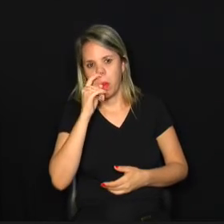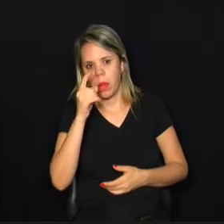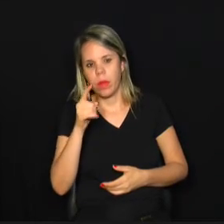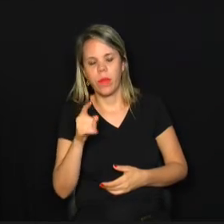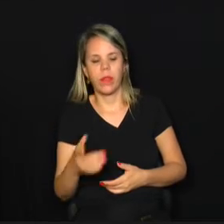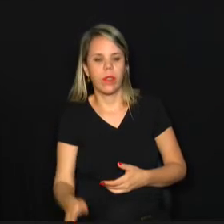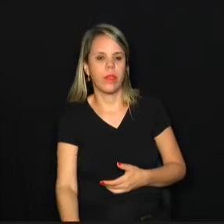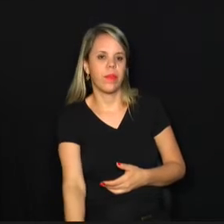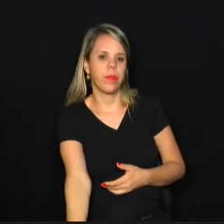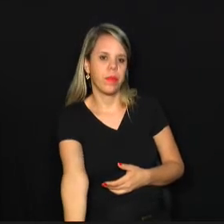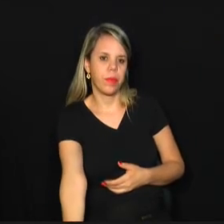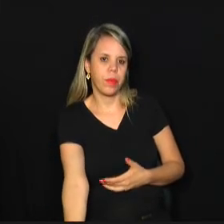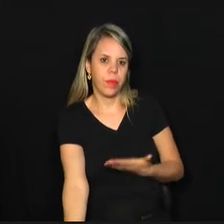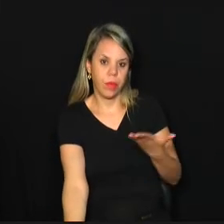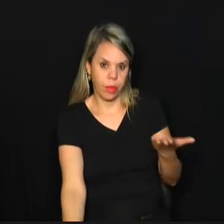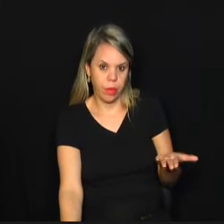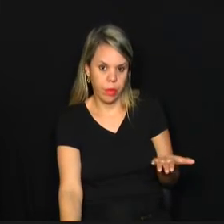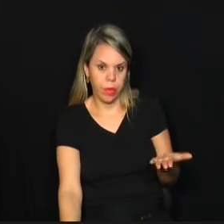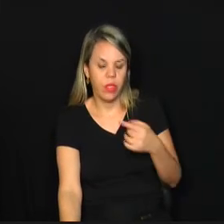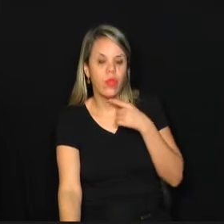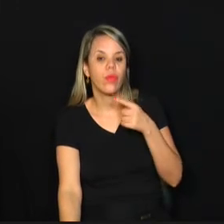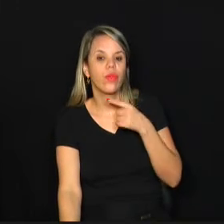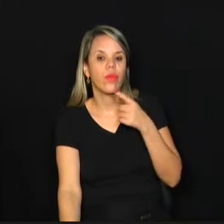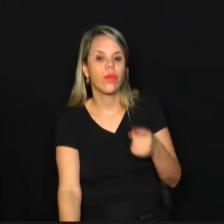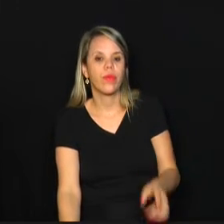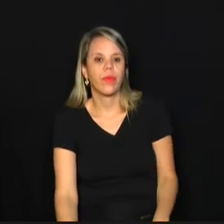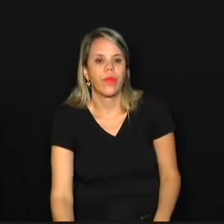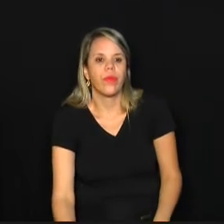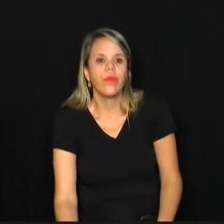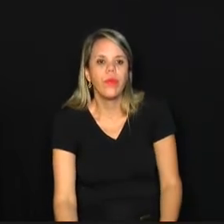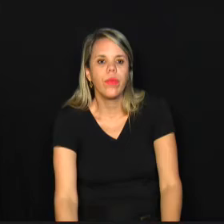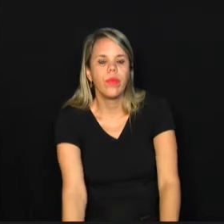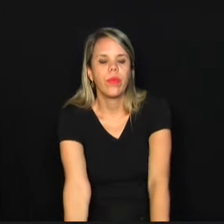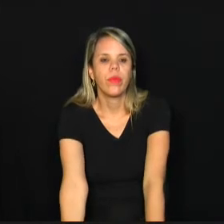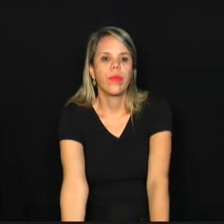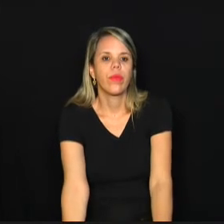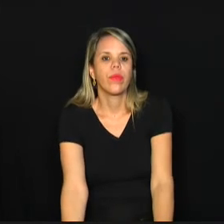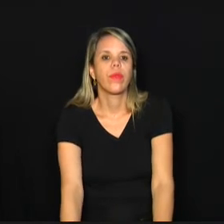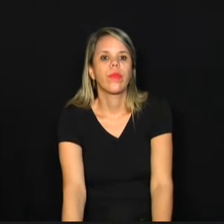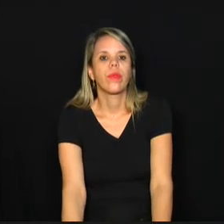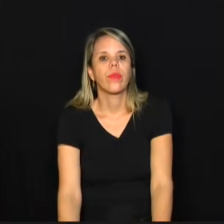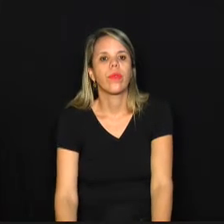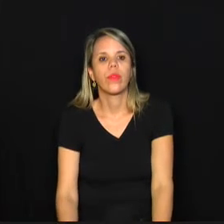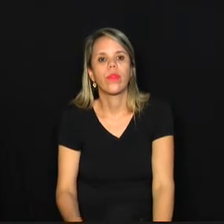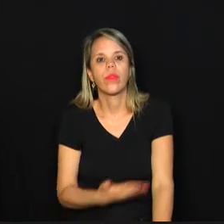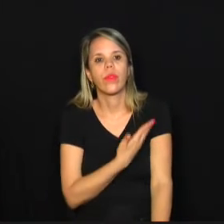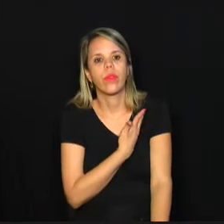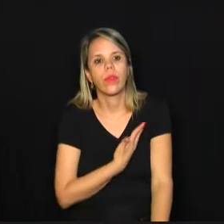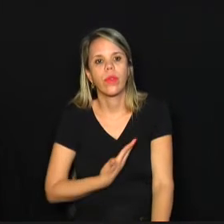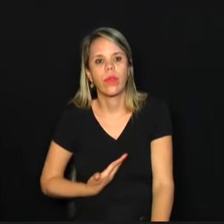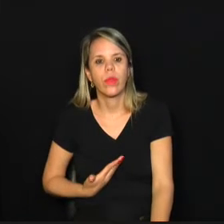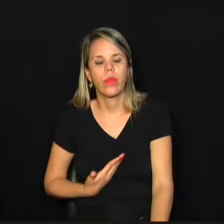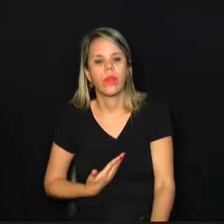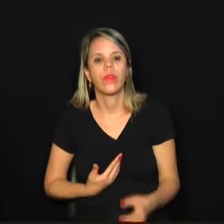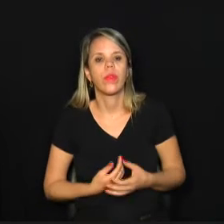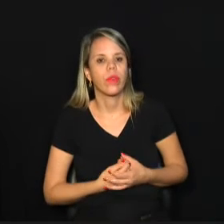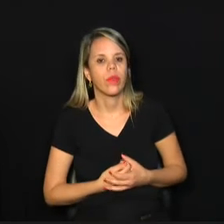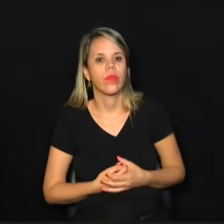Marugate. Então essa é uma questão. E aí o governo, ele meio